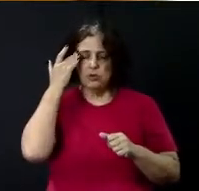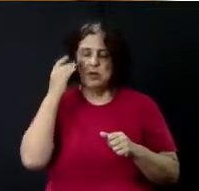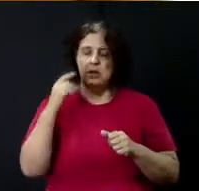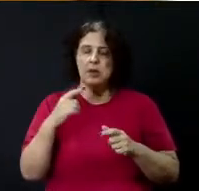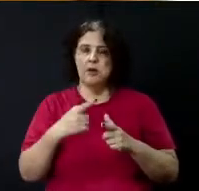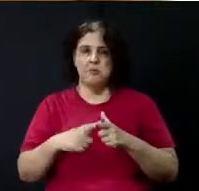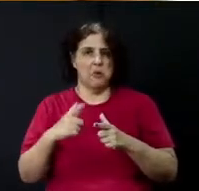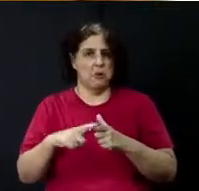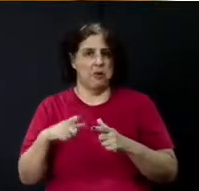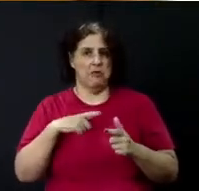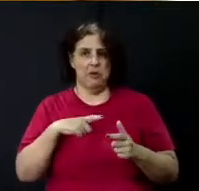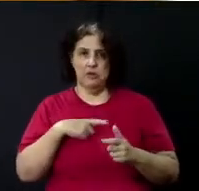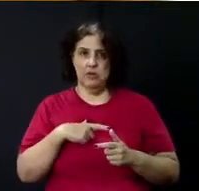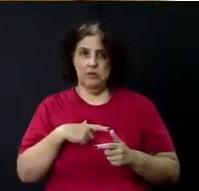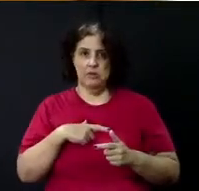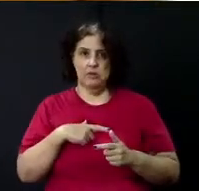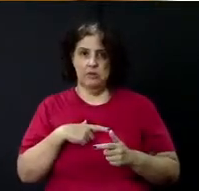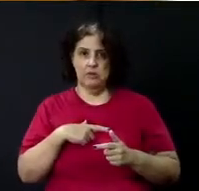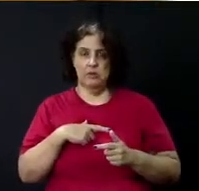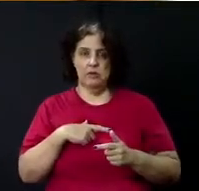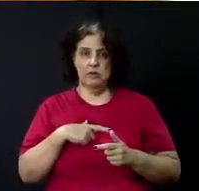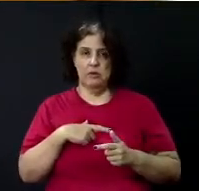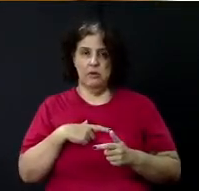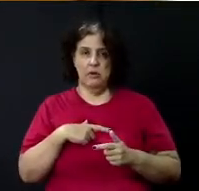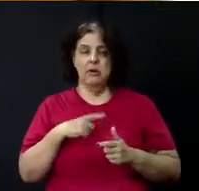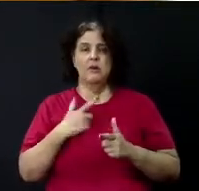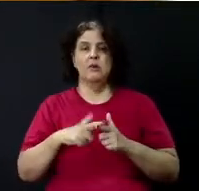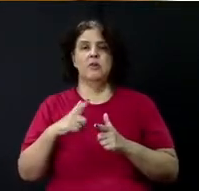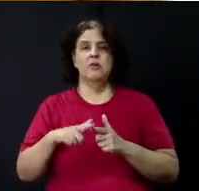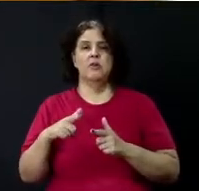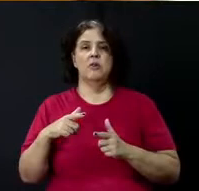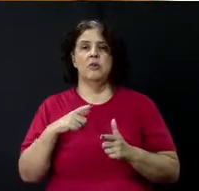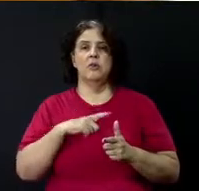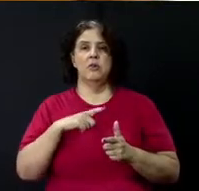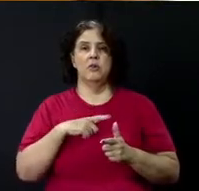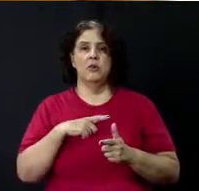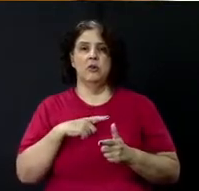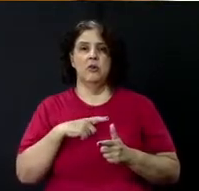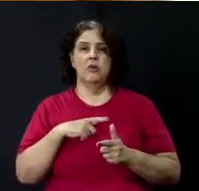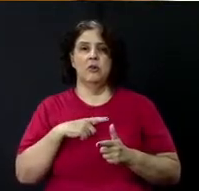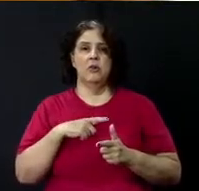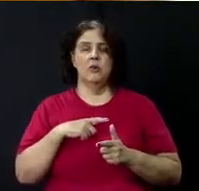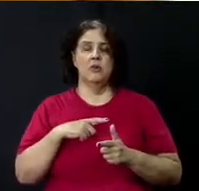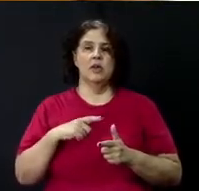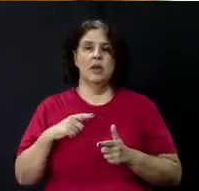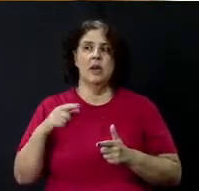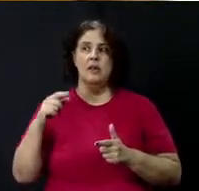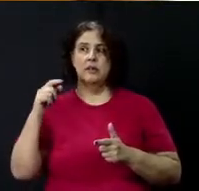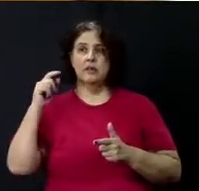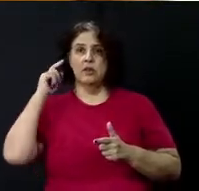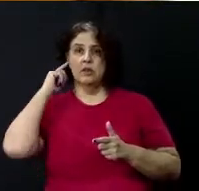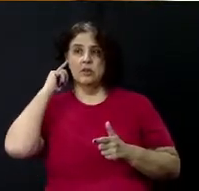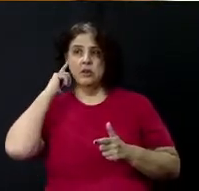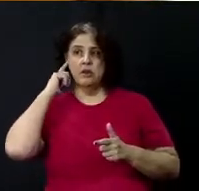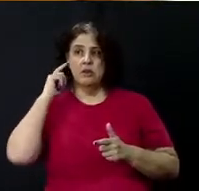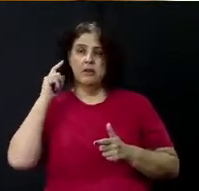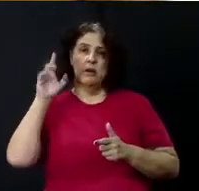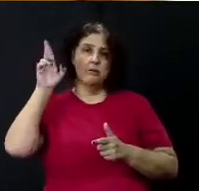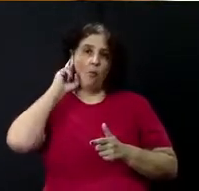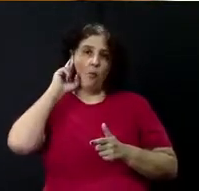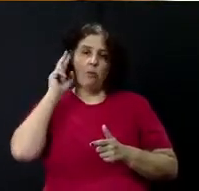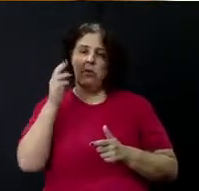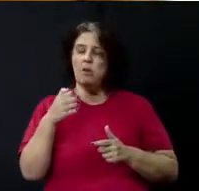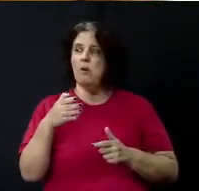como eu, por exemplo, que sou daltônico de 2º grau, não é que eu não veja nada, mas também não é que eu veja tudo.